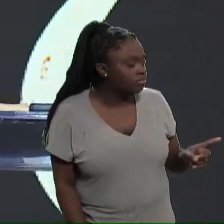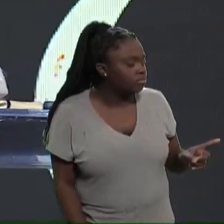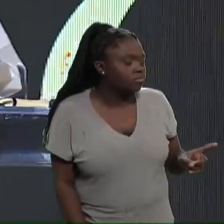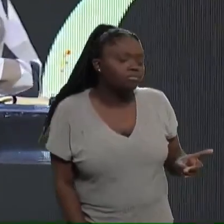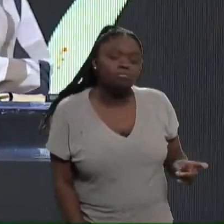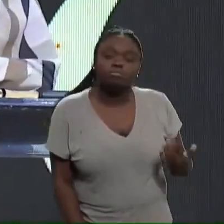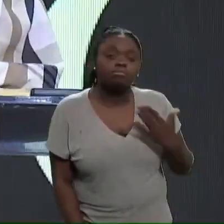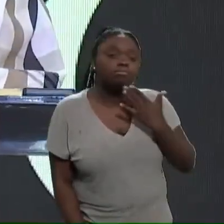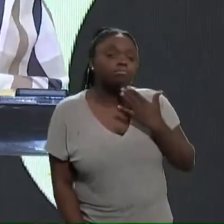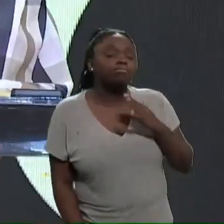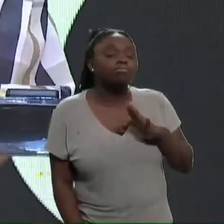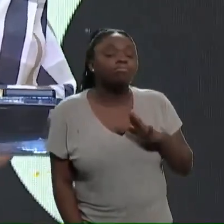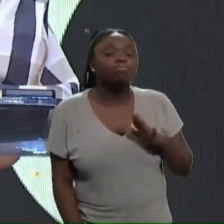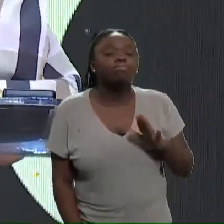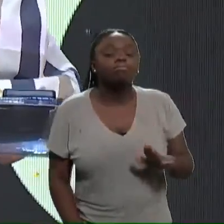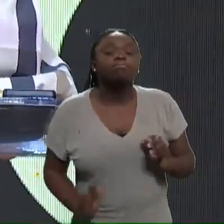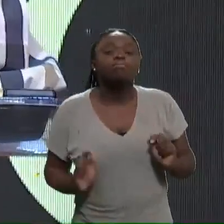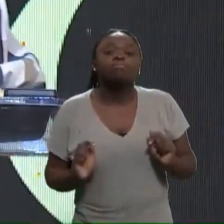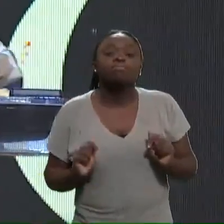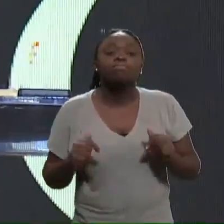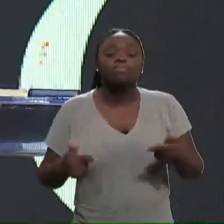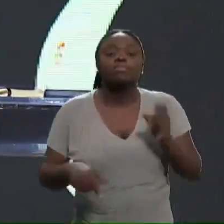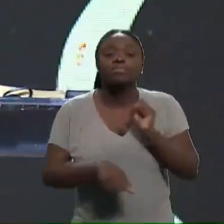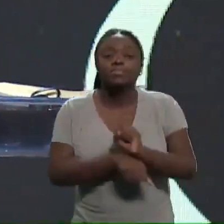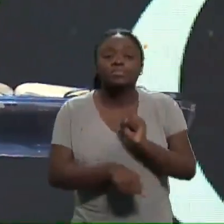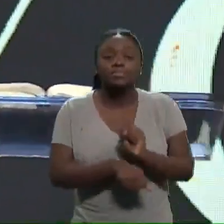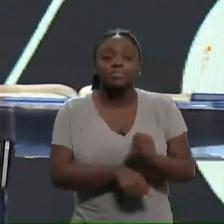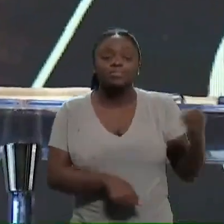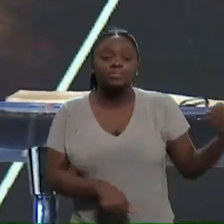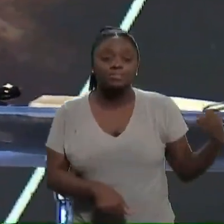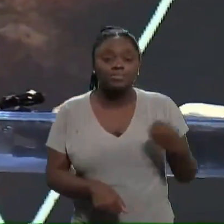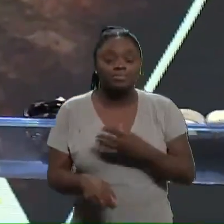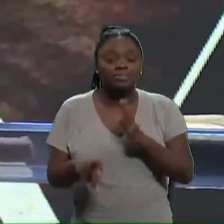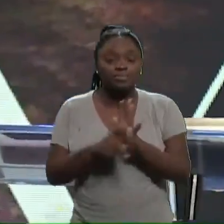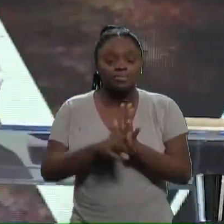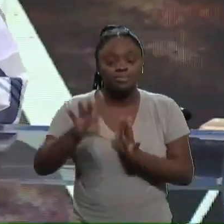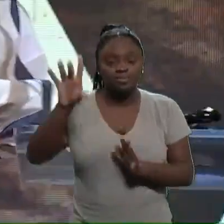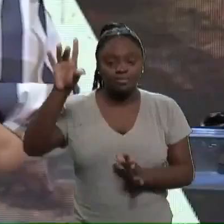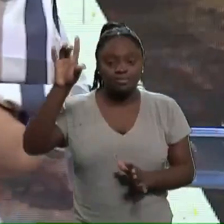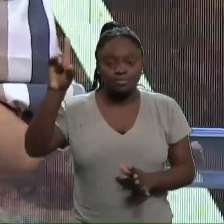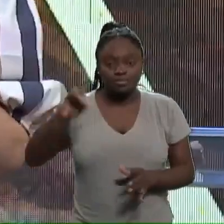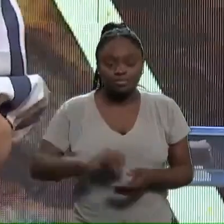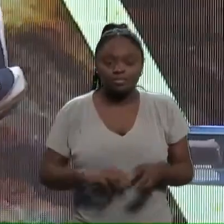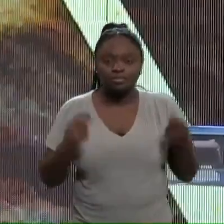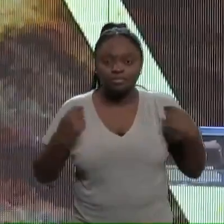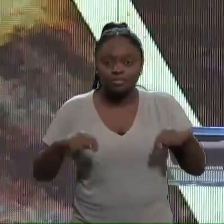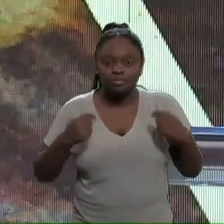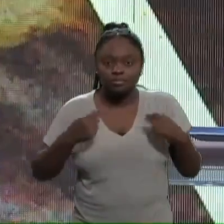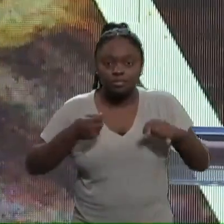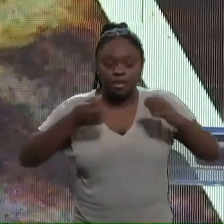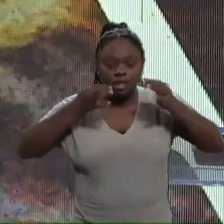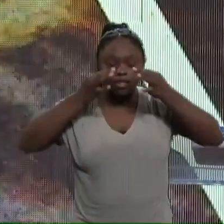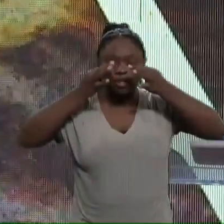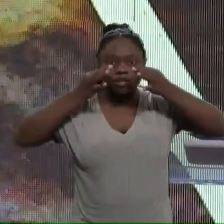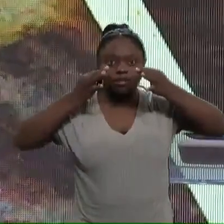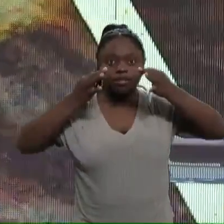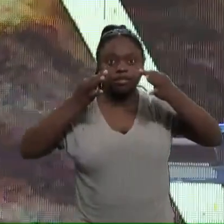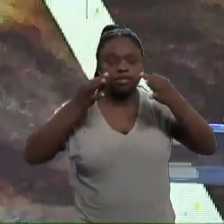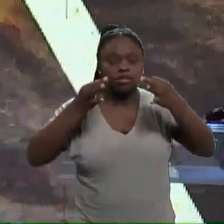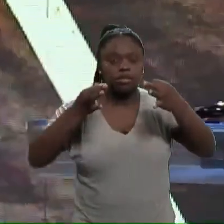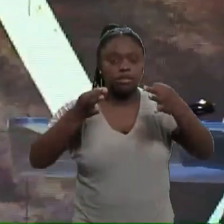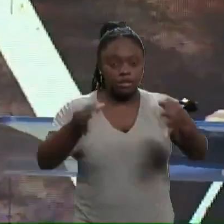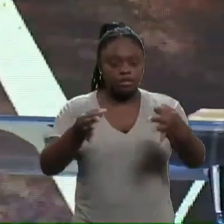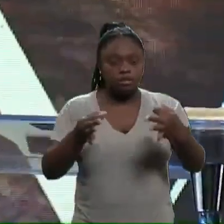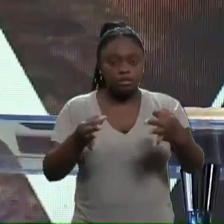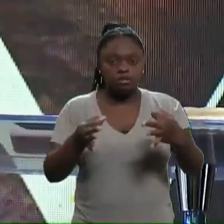Qual é a posição, meu irmão, para esperar o novo de Deus? Fique com os sentidos aguçados.